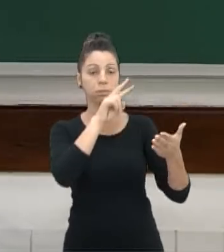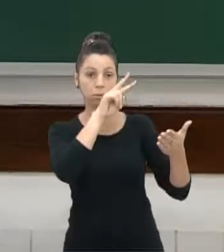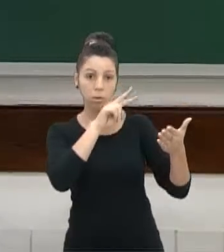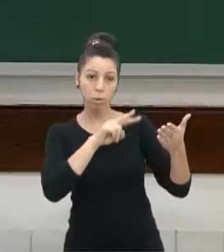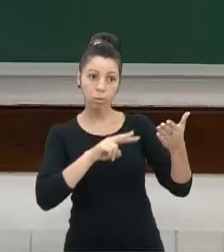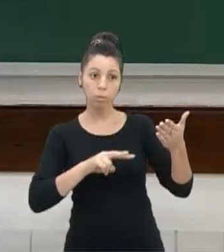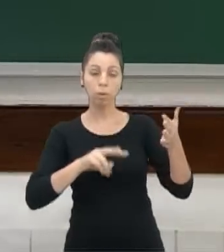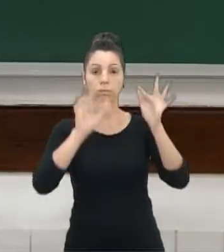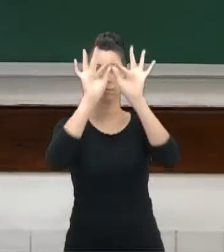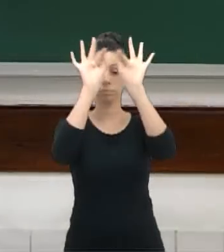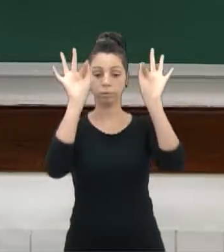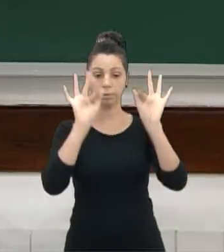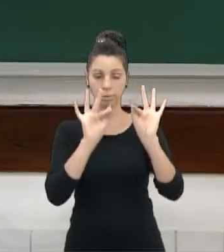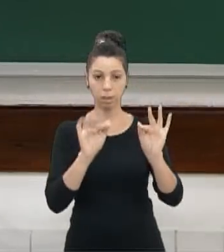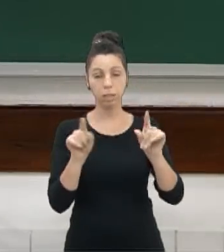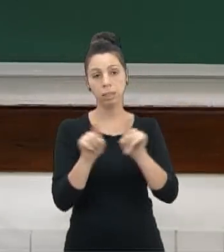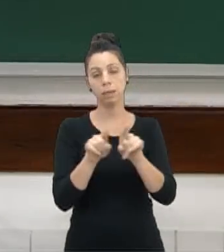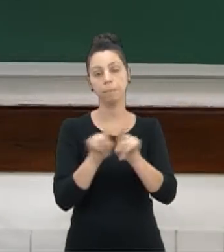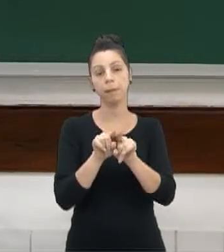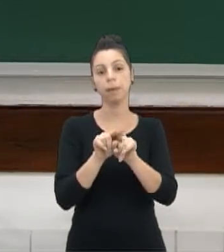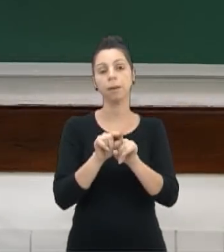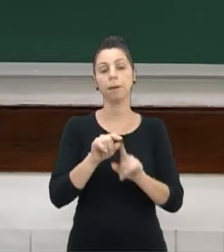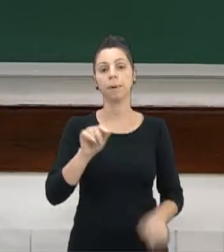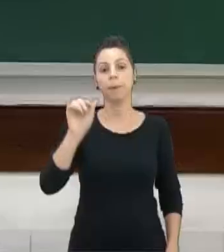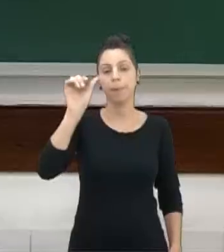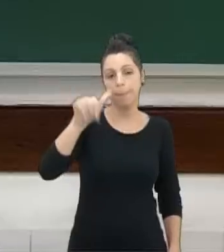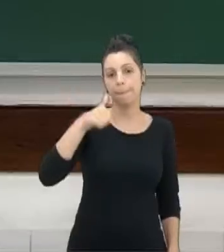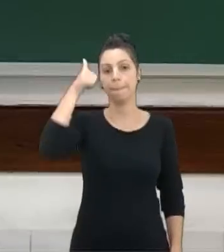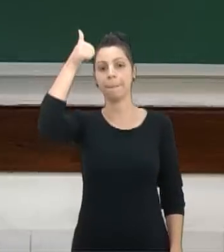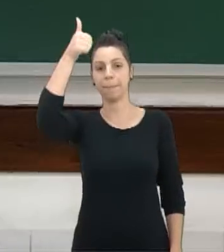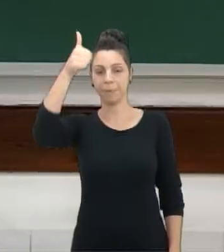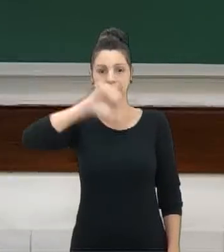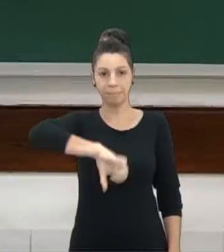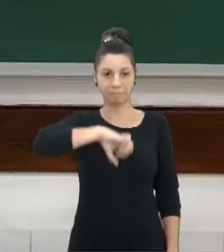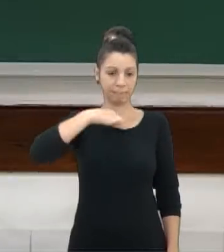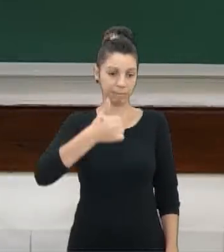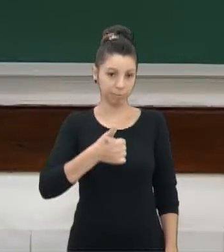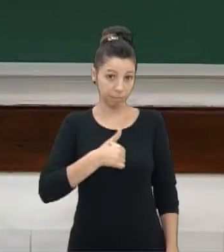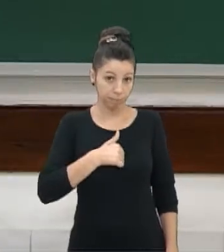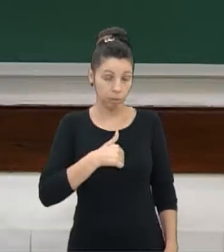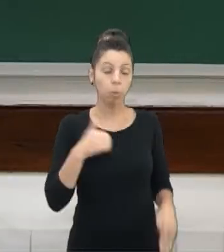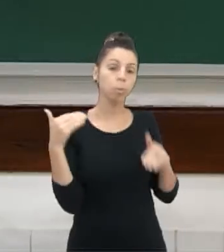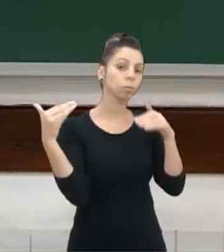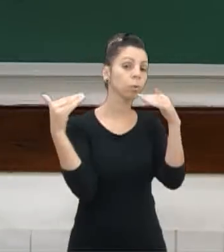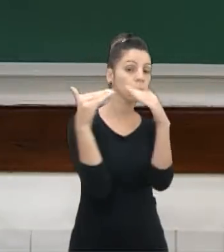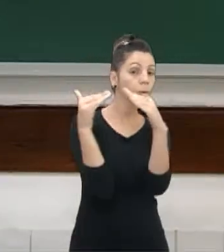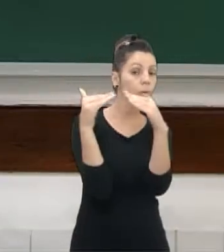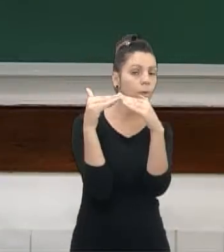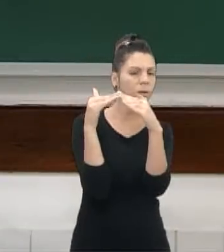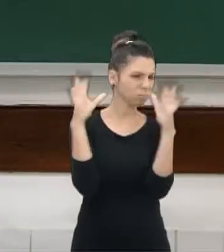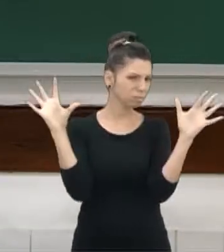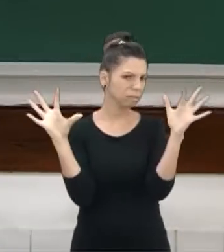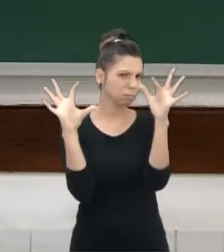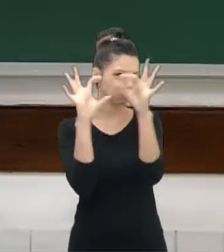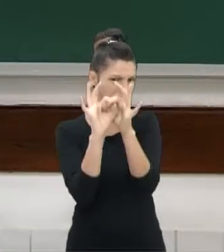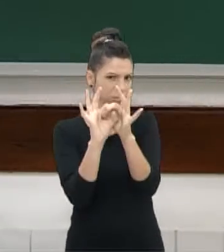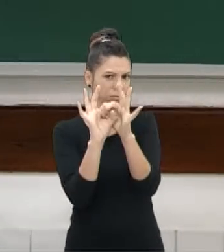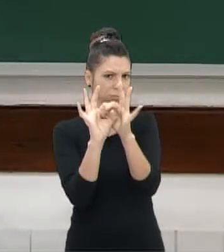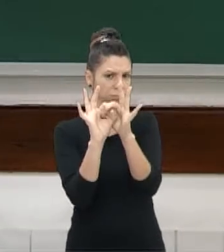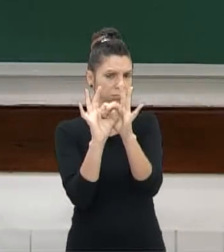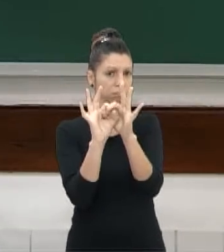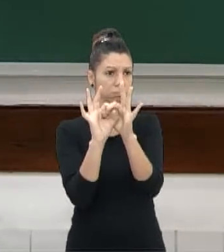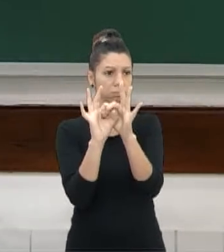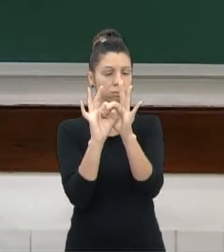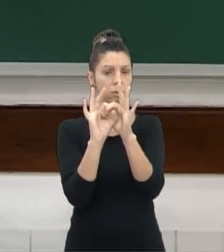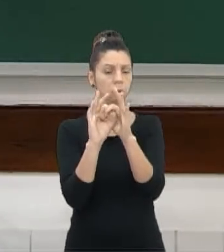os dois tópicos, né? Melhore o seu pensamento e seja otimista. Isso concorda, tem a ver, essas ideias